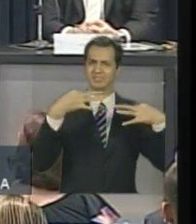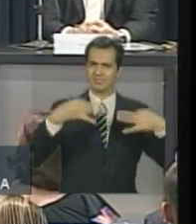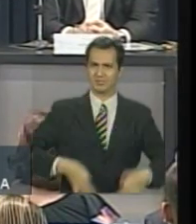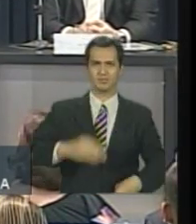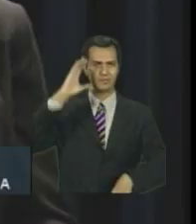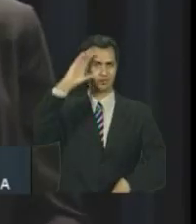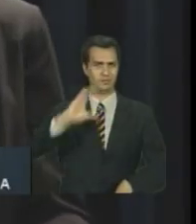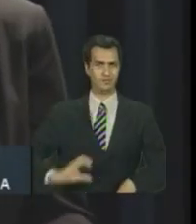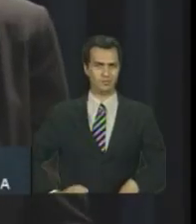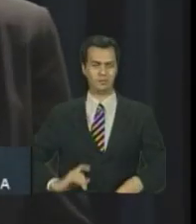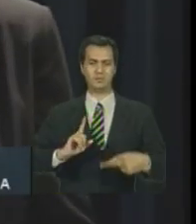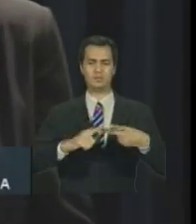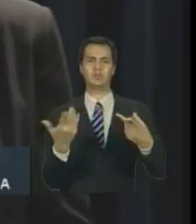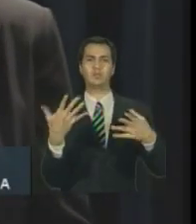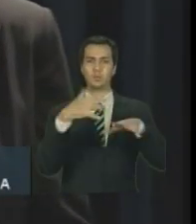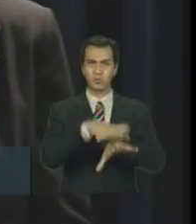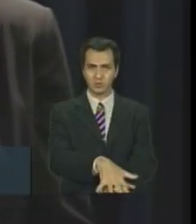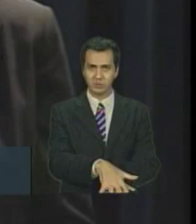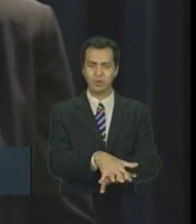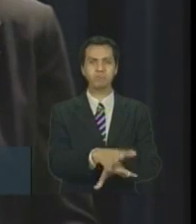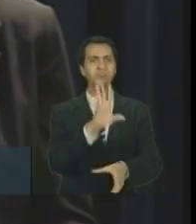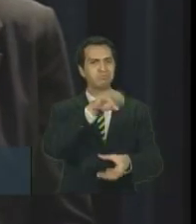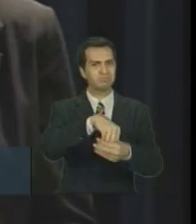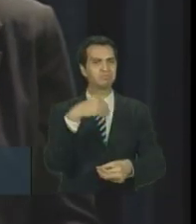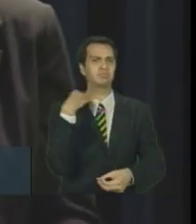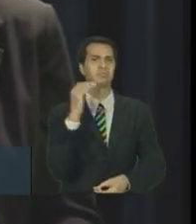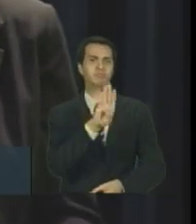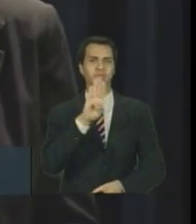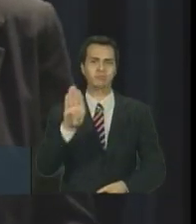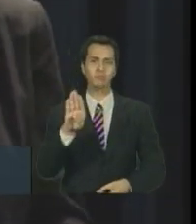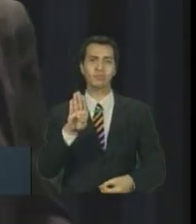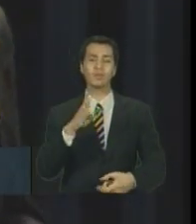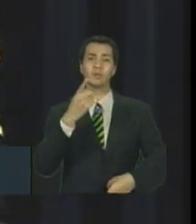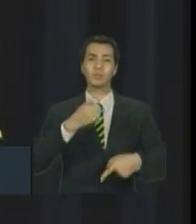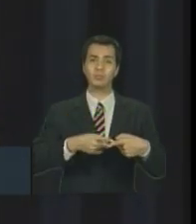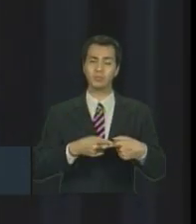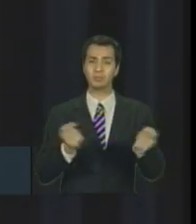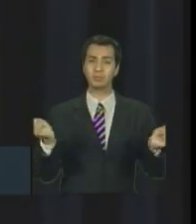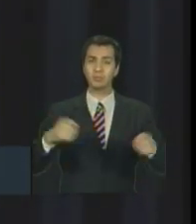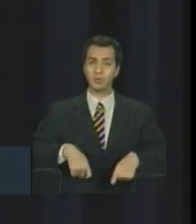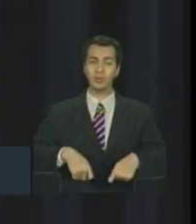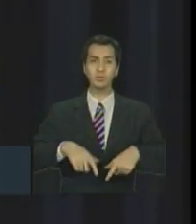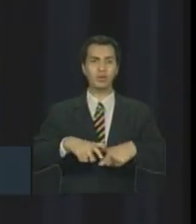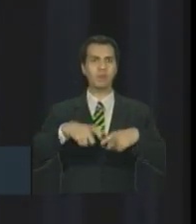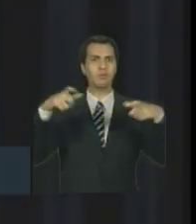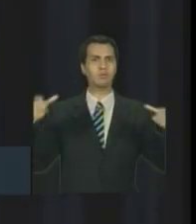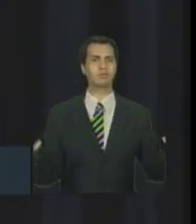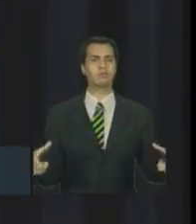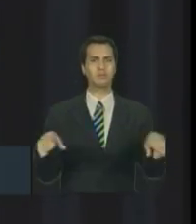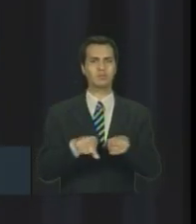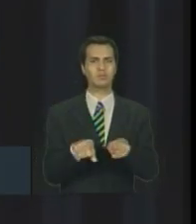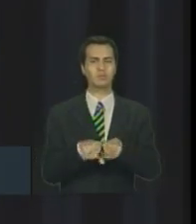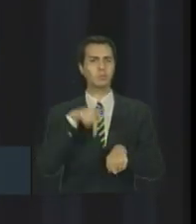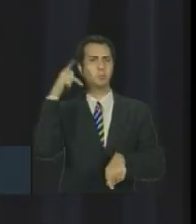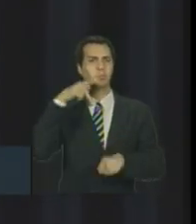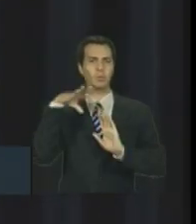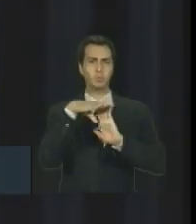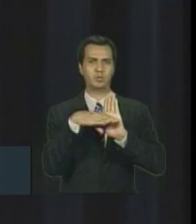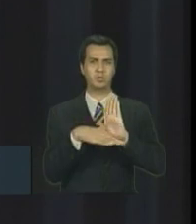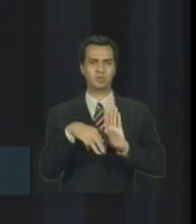de inclusão do Banco do Brasil, para estendermos também esta política de